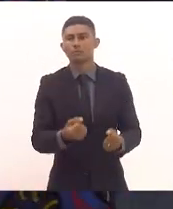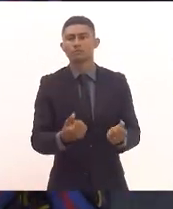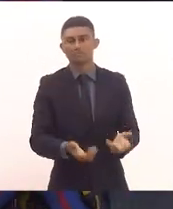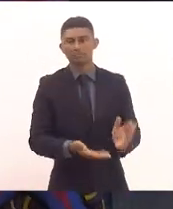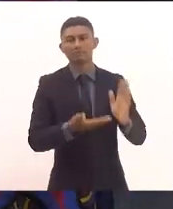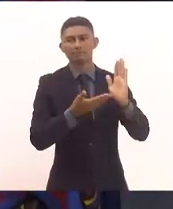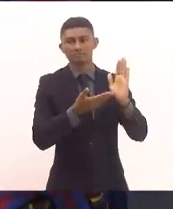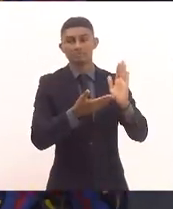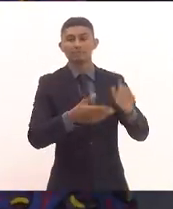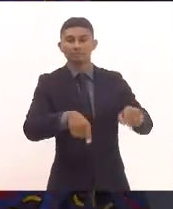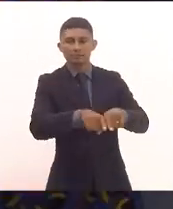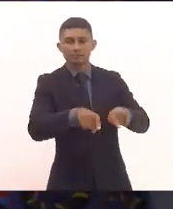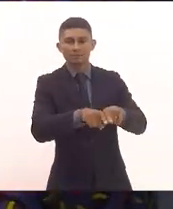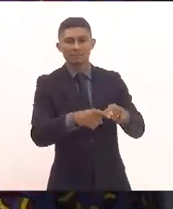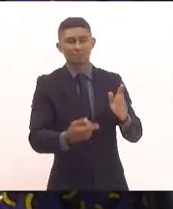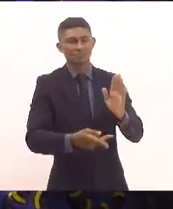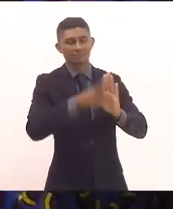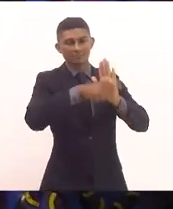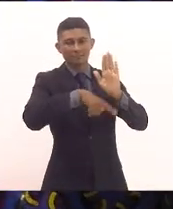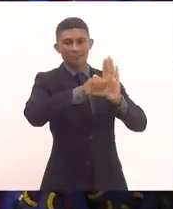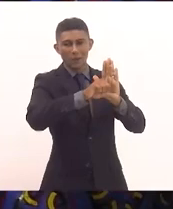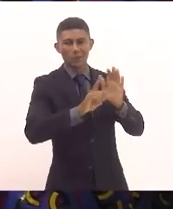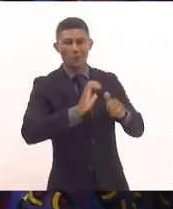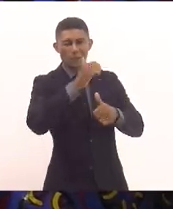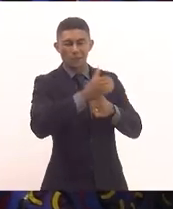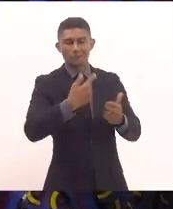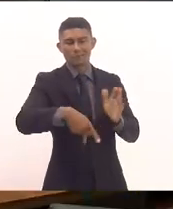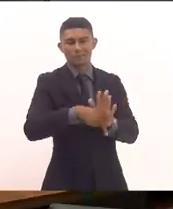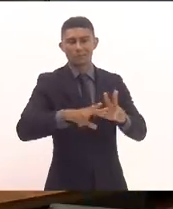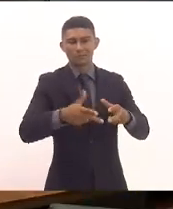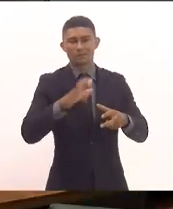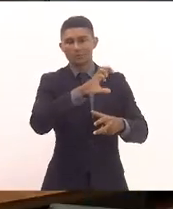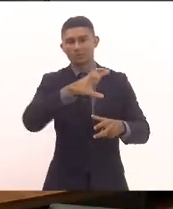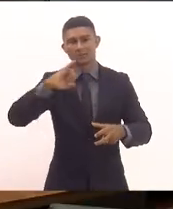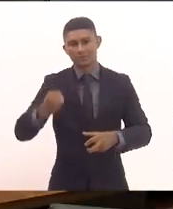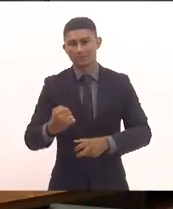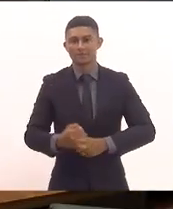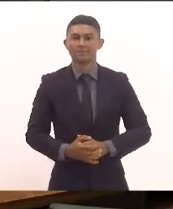consoante o substitutivo da CCJ.